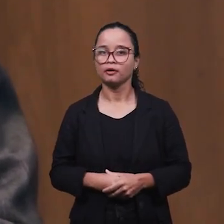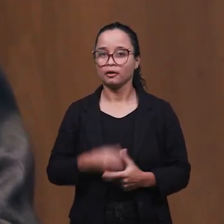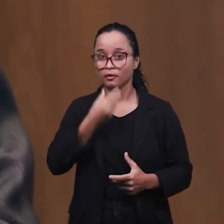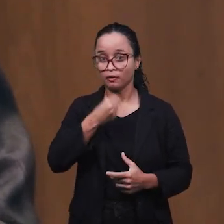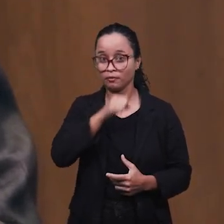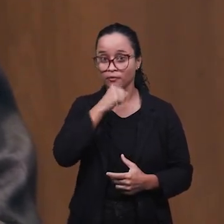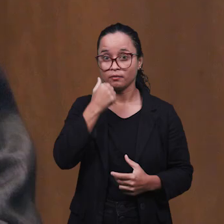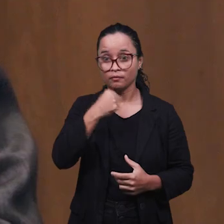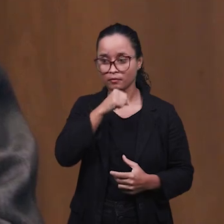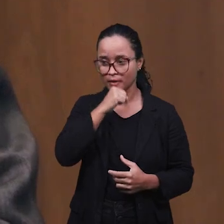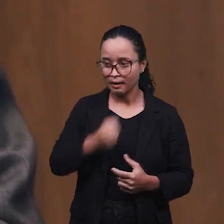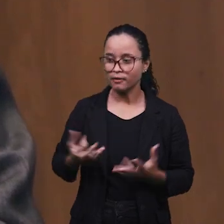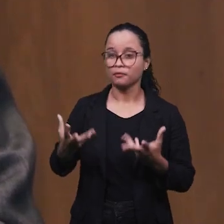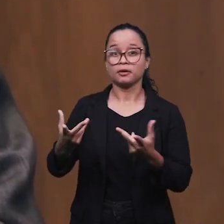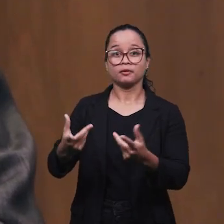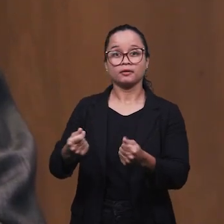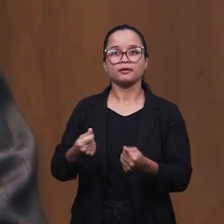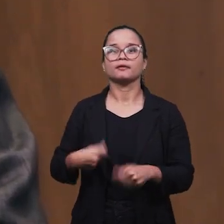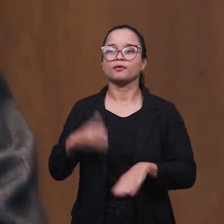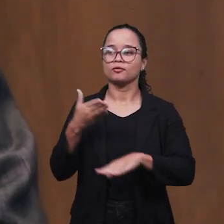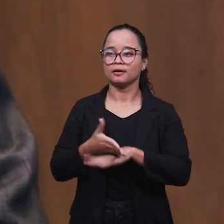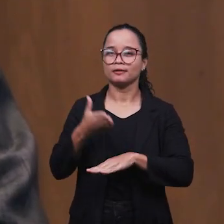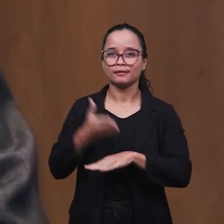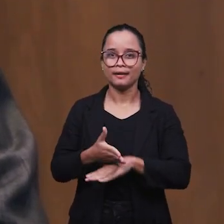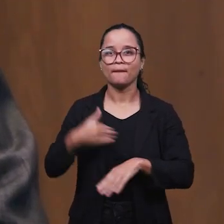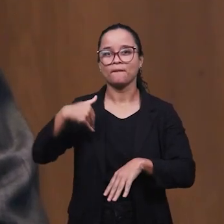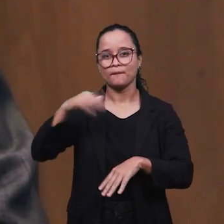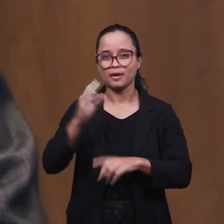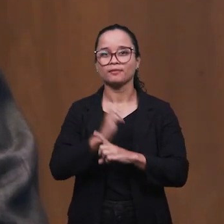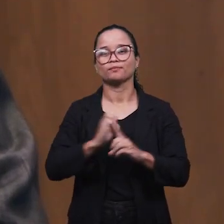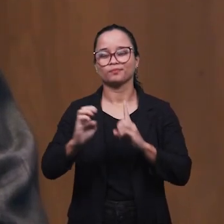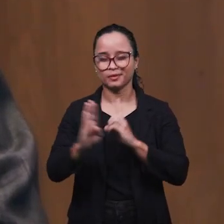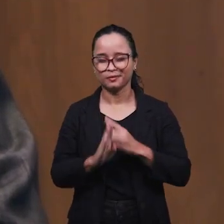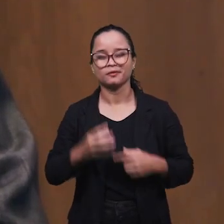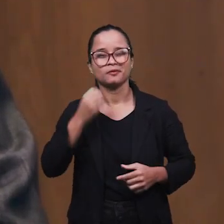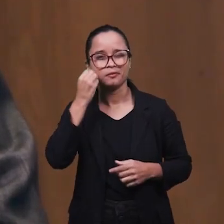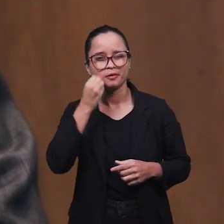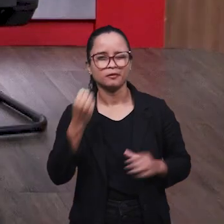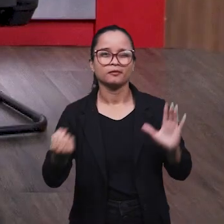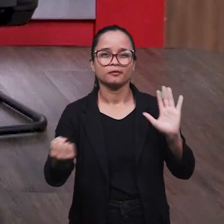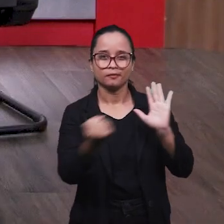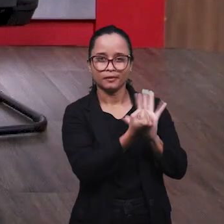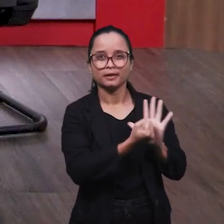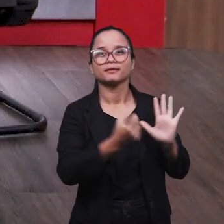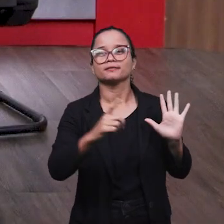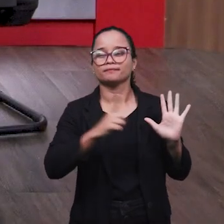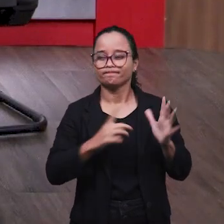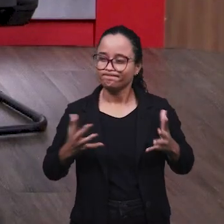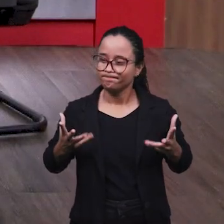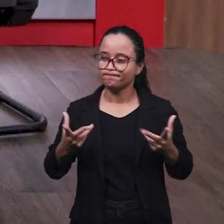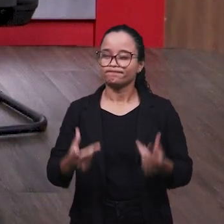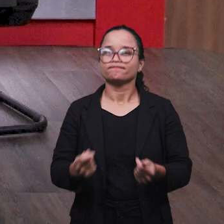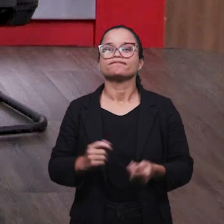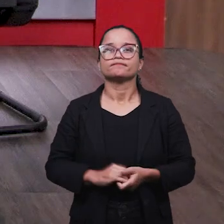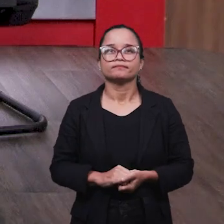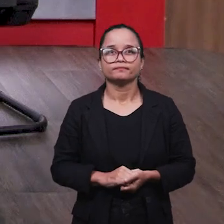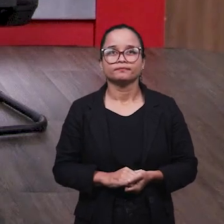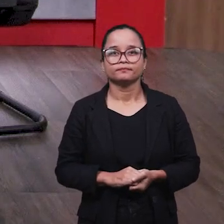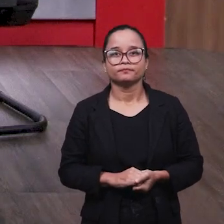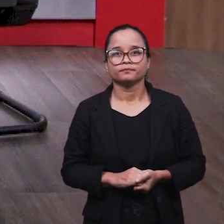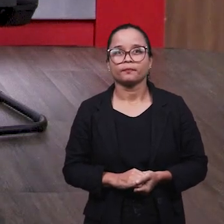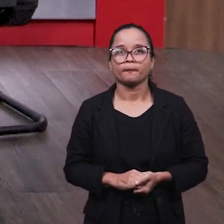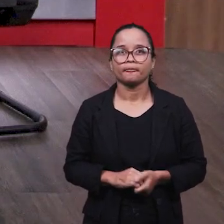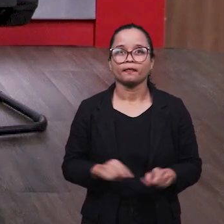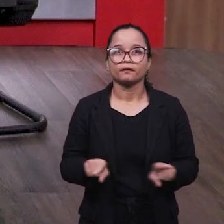aquilo e passaram até a frequentar mais a escola bíblica dominical. Eu achei essa experiência muito marcante e muito maravilhosa. Eu tenho até uma outra